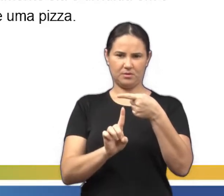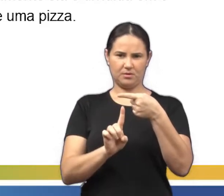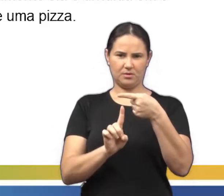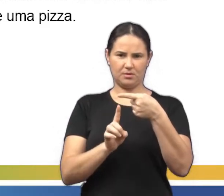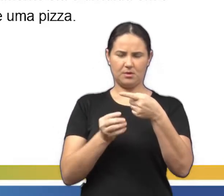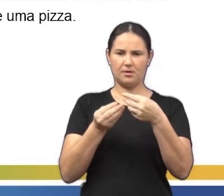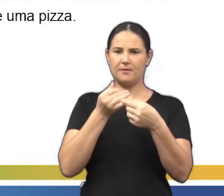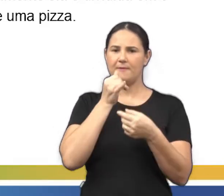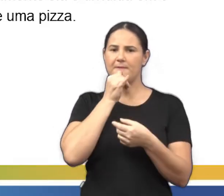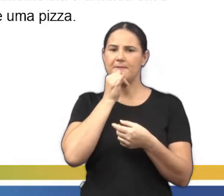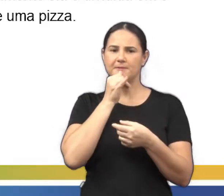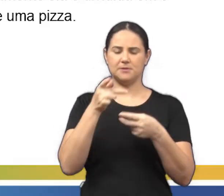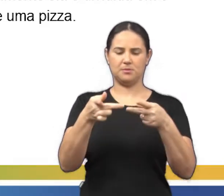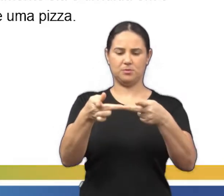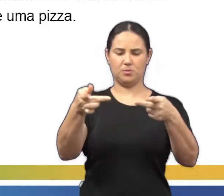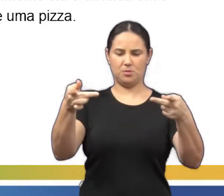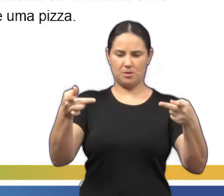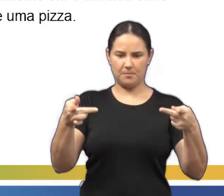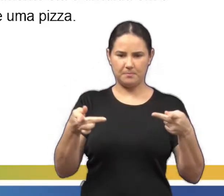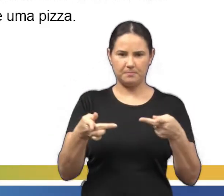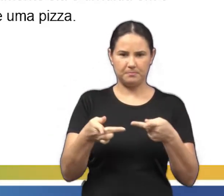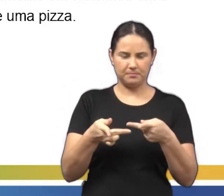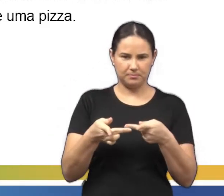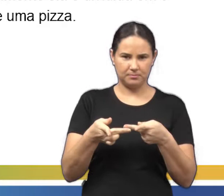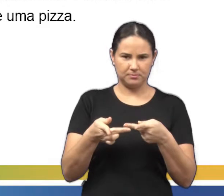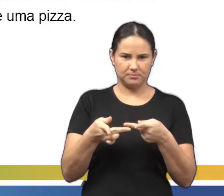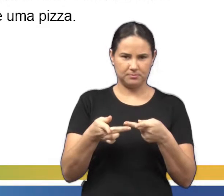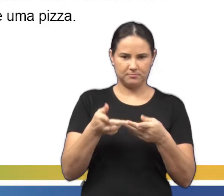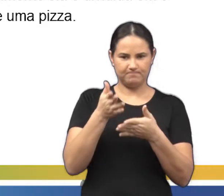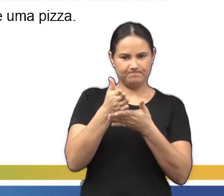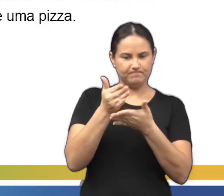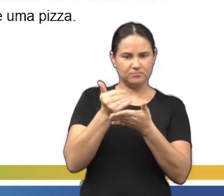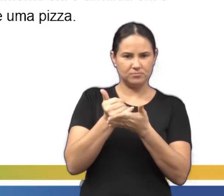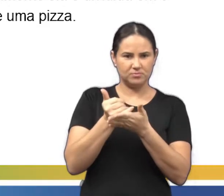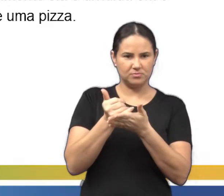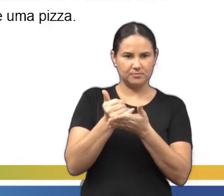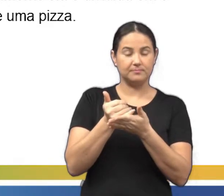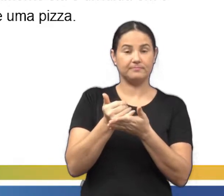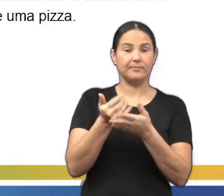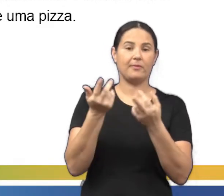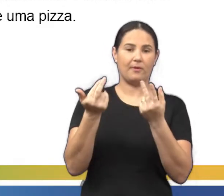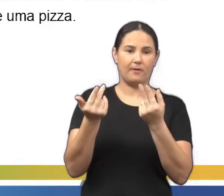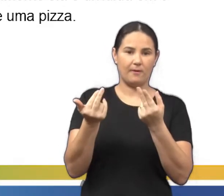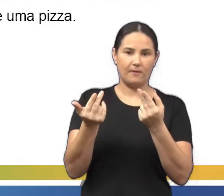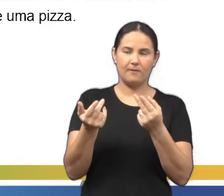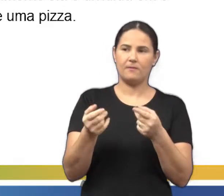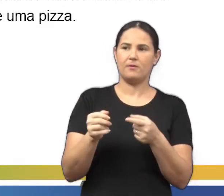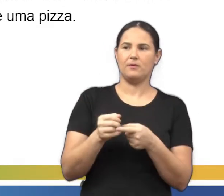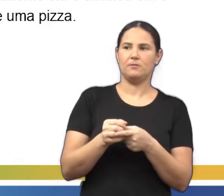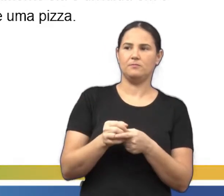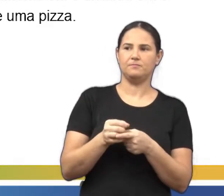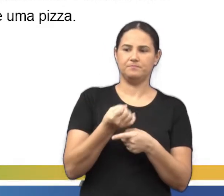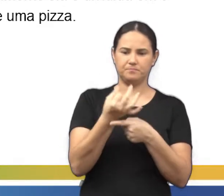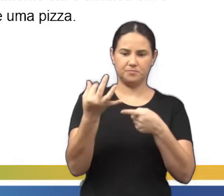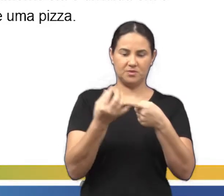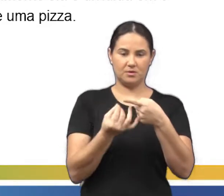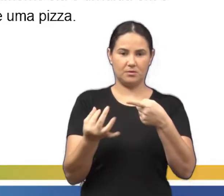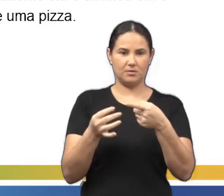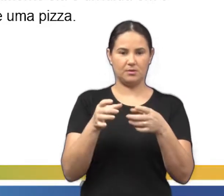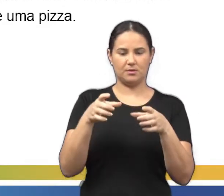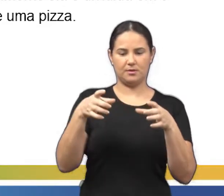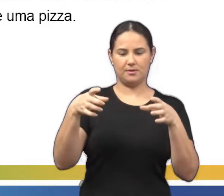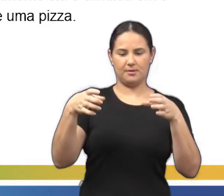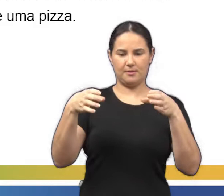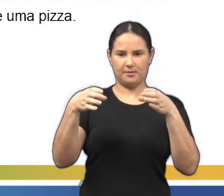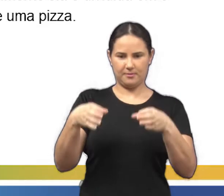uma pizza, por exemplo, estamos fracionando a pizza. Cada fatia representa uma parte da pizza,